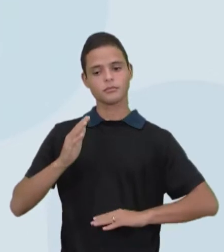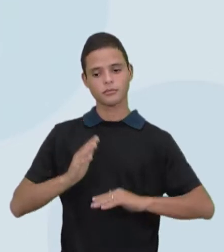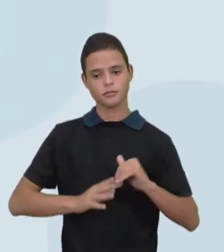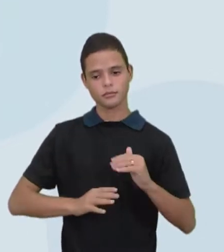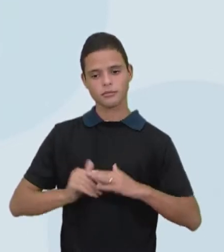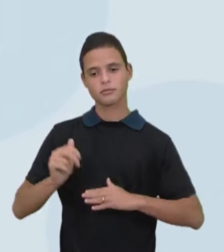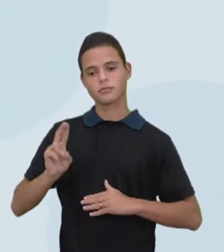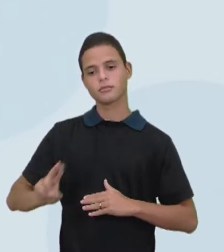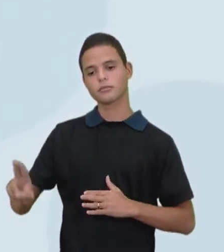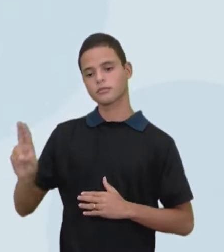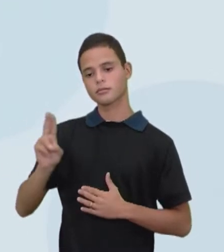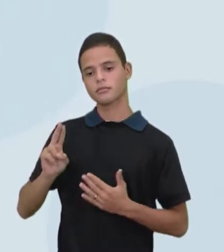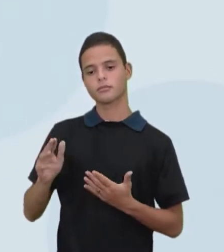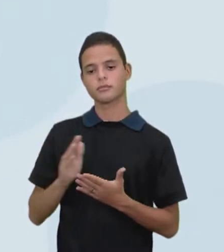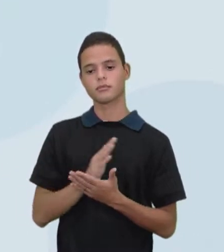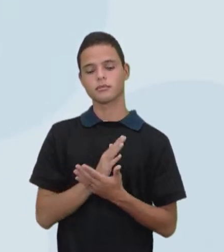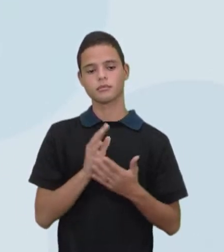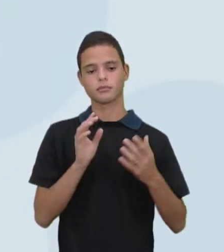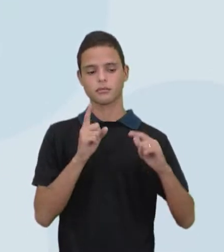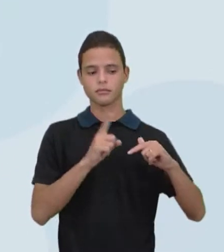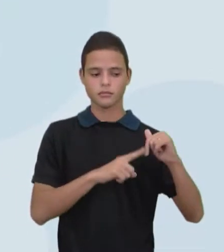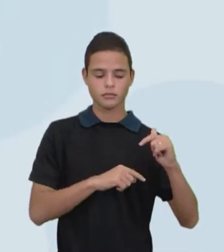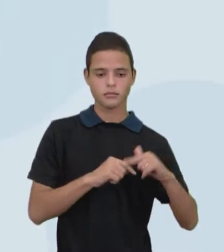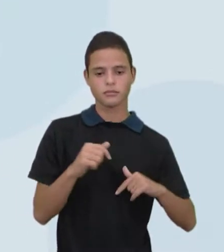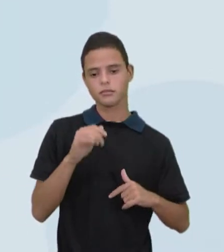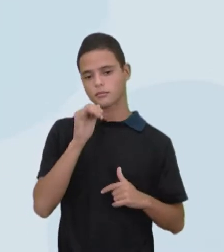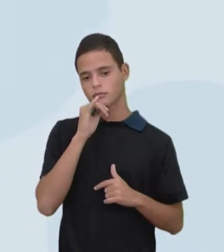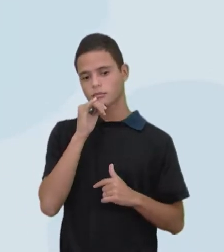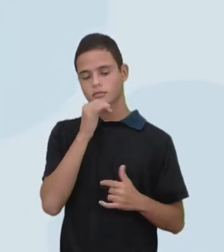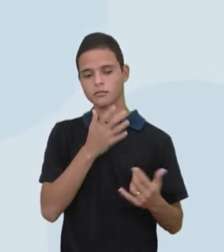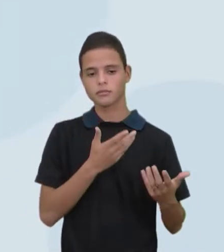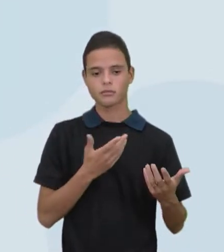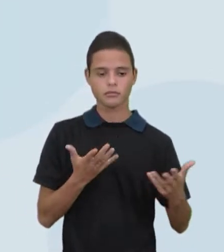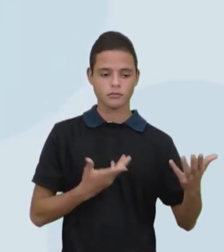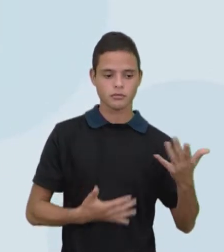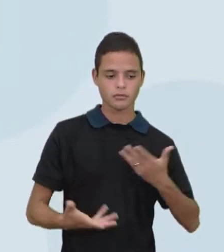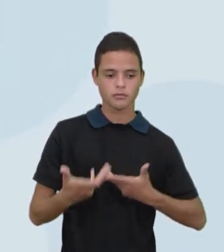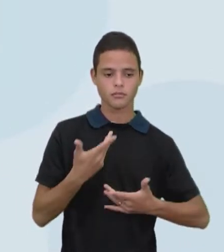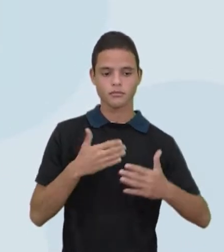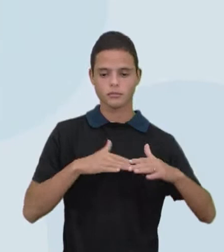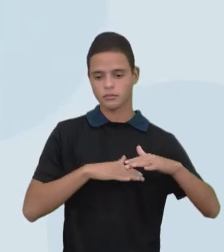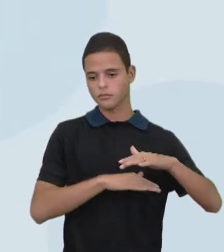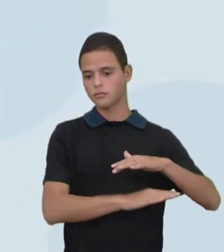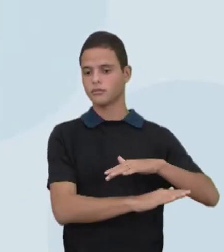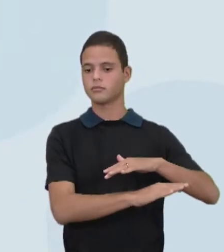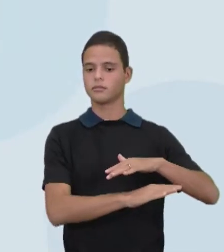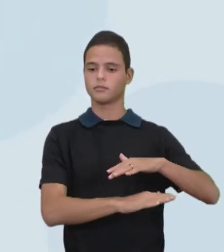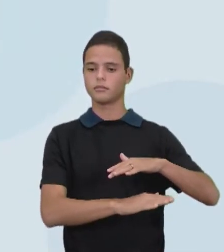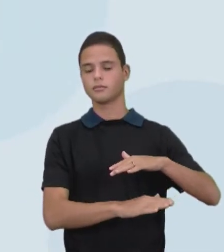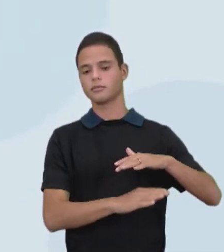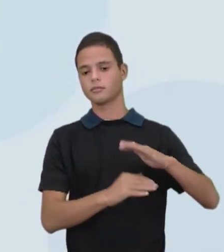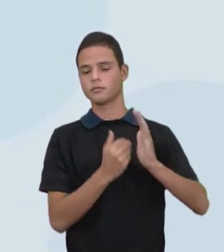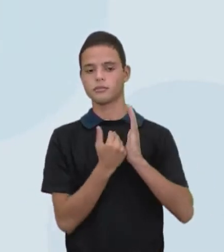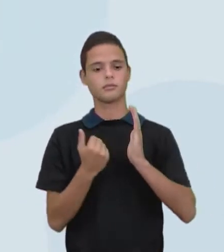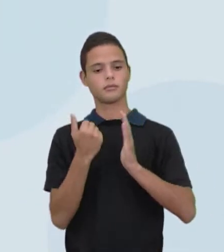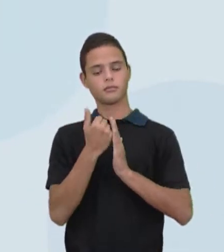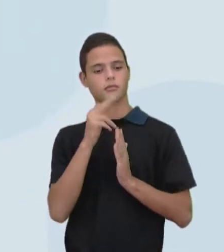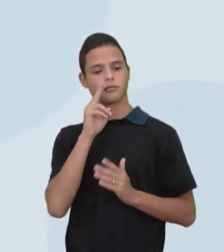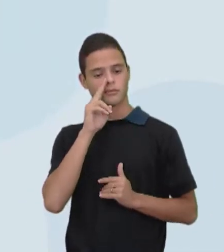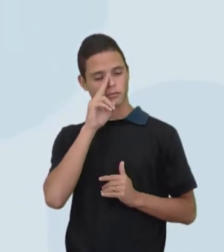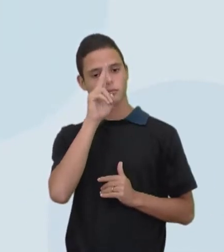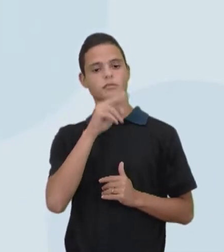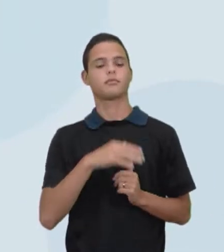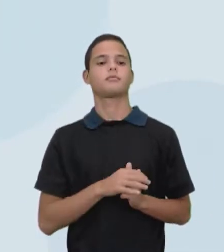a gente usa esses equipamentos de forno, fogões, né? E deixa essas queimas mais eficientes. E